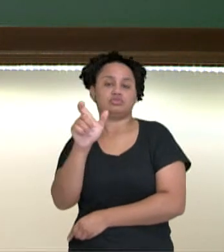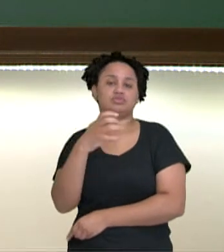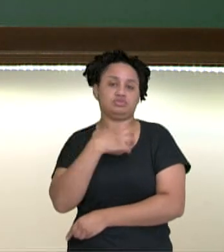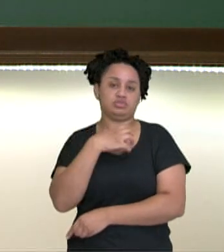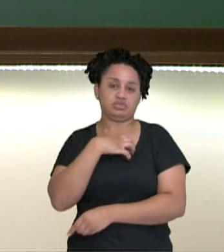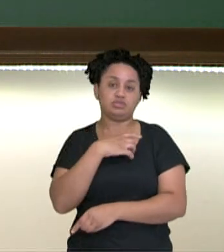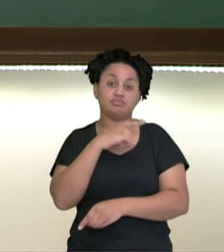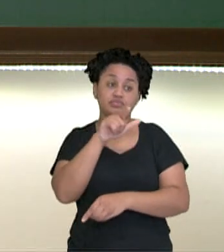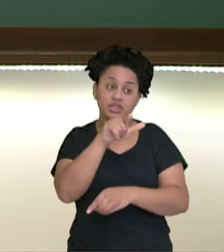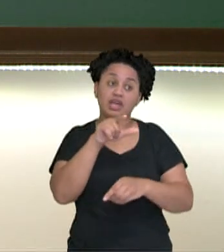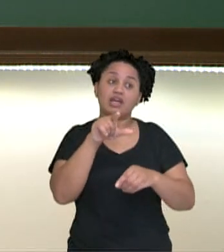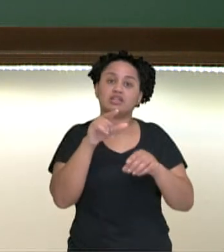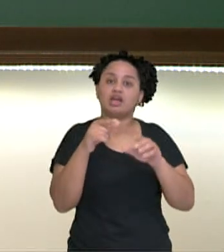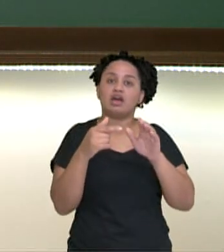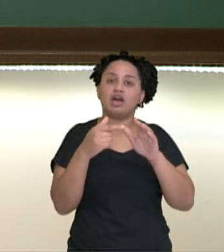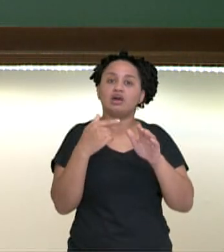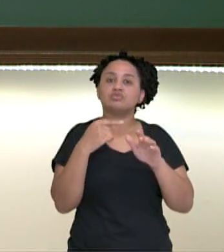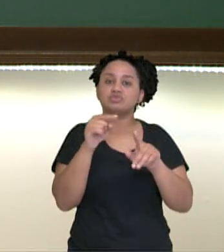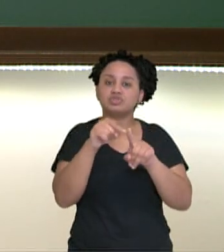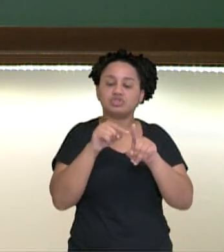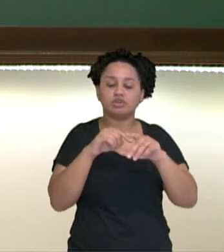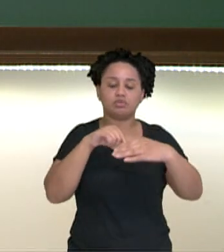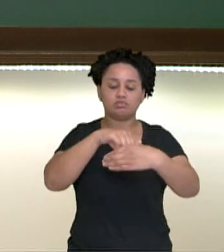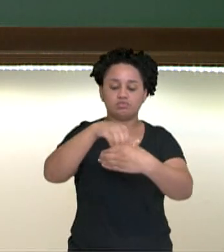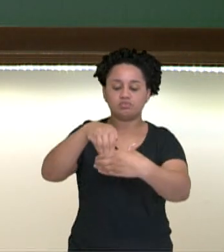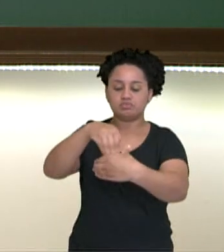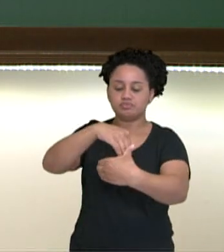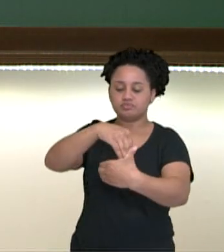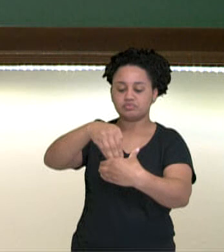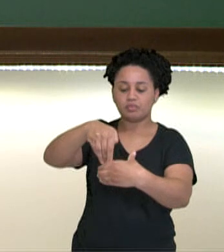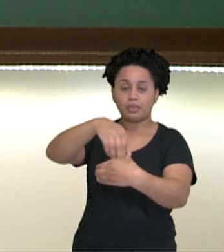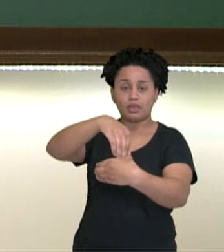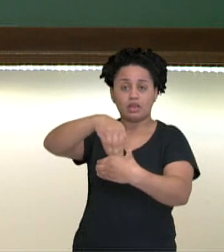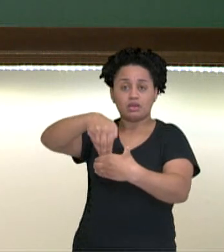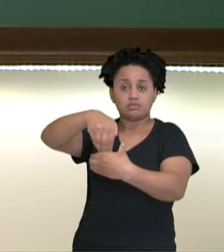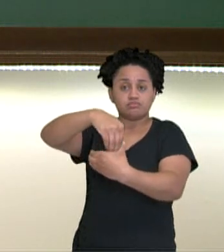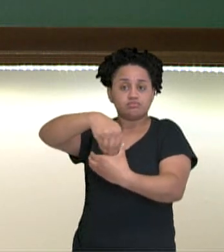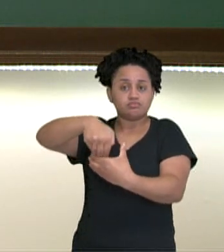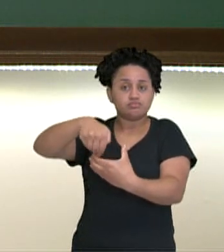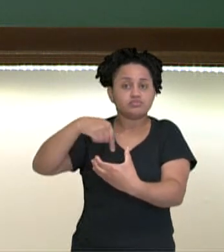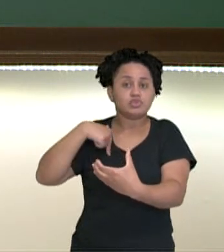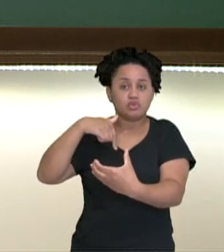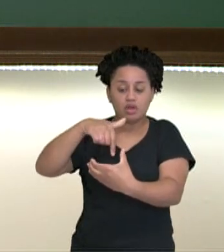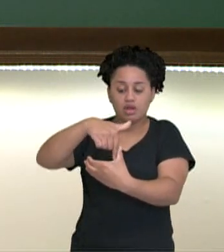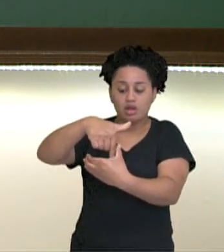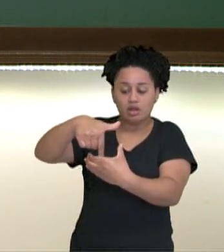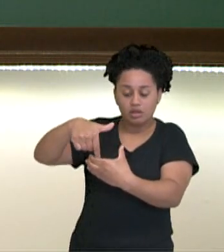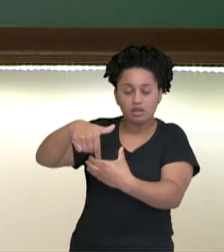E aqui, este espaço semicircular, aonde